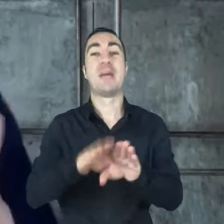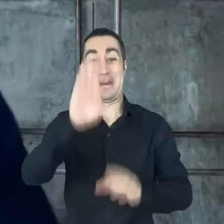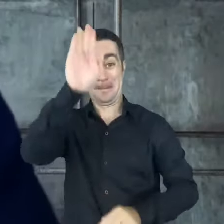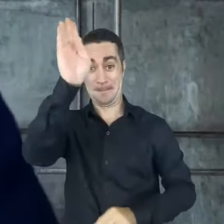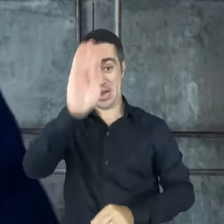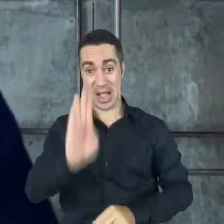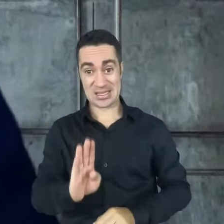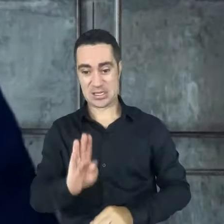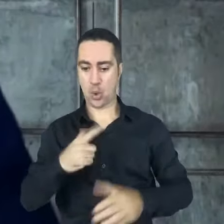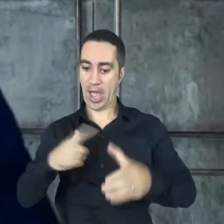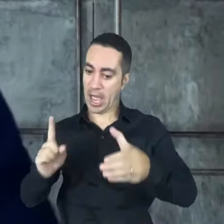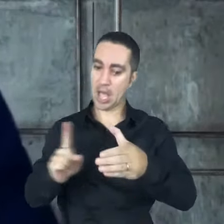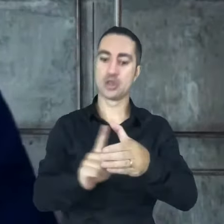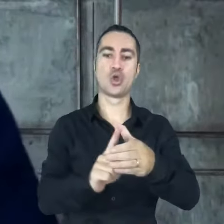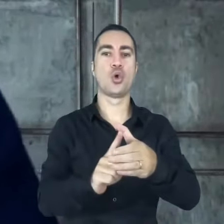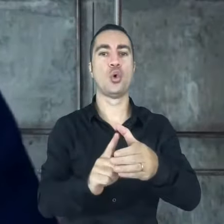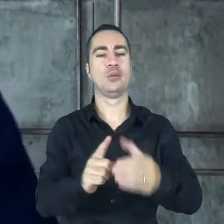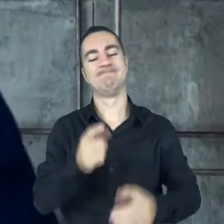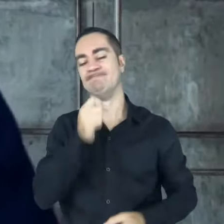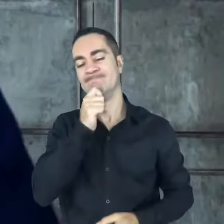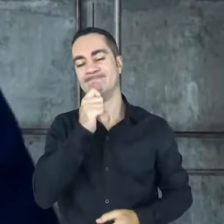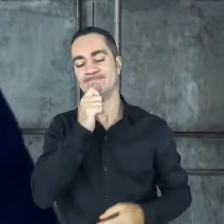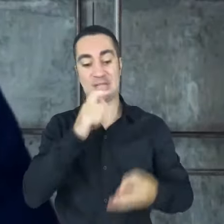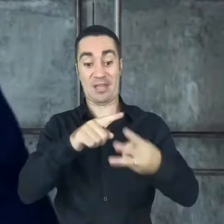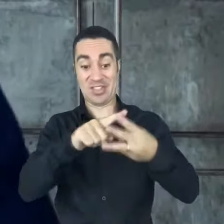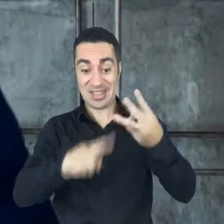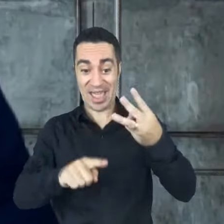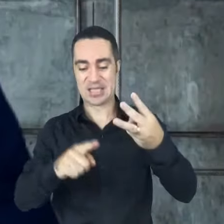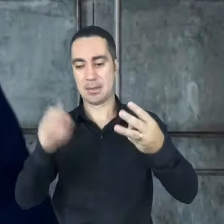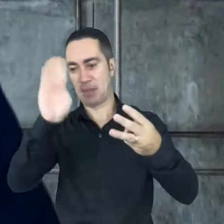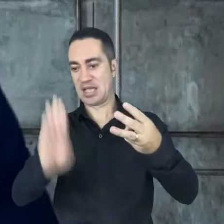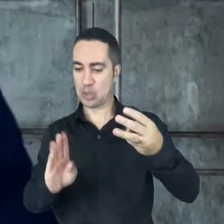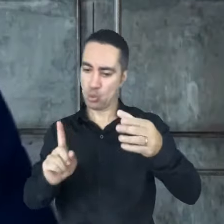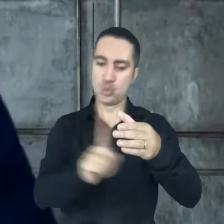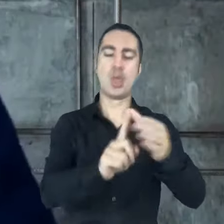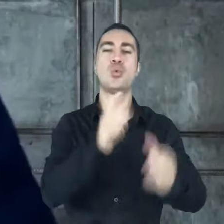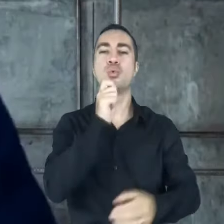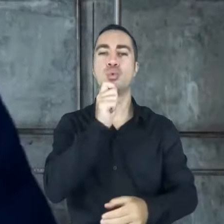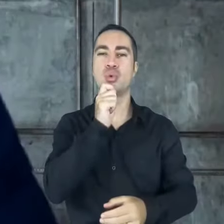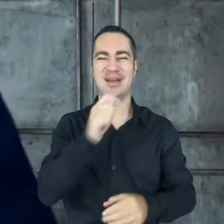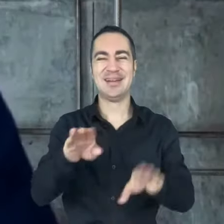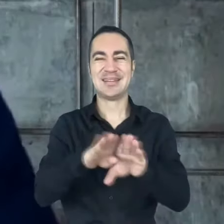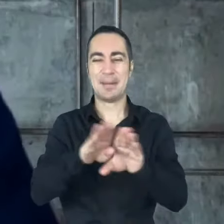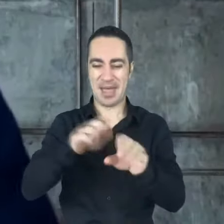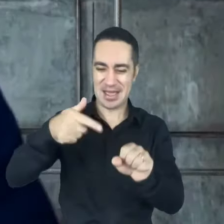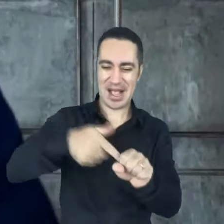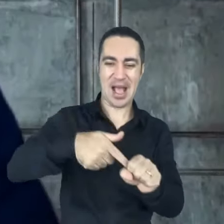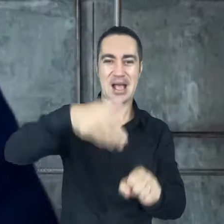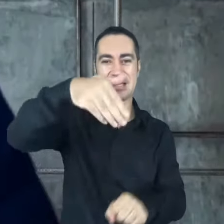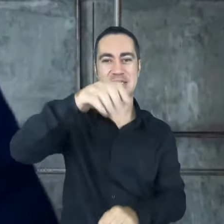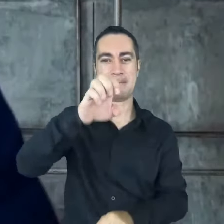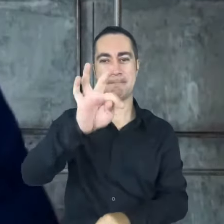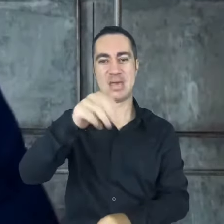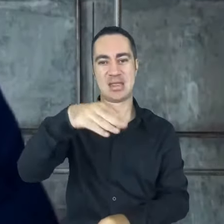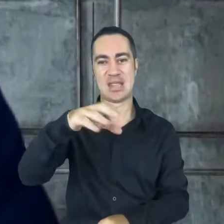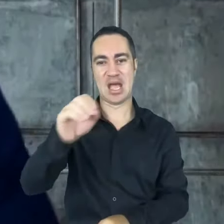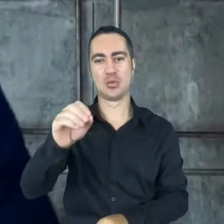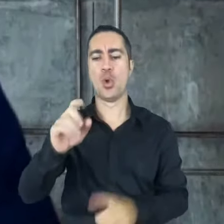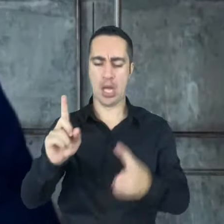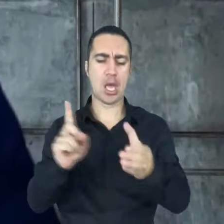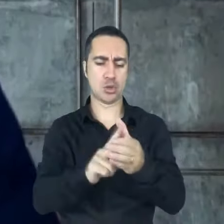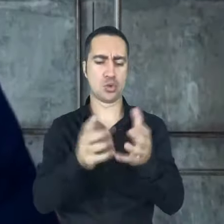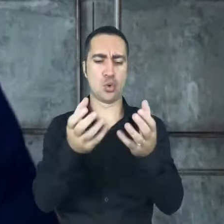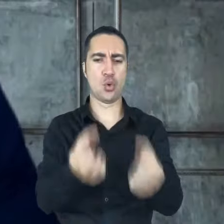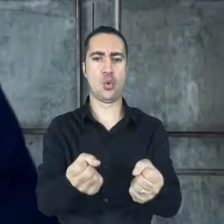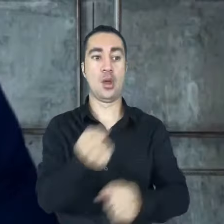três mini-acordos que a gente teve, com relação ao metano, o Brasil entrou, com relação ao desmatamento, que o Brasil entrou